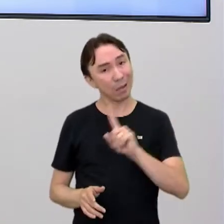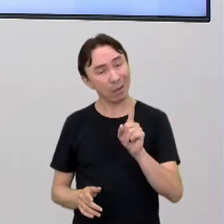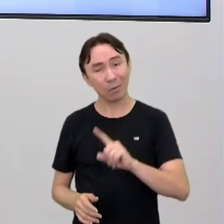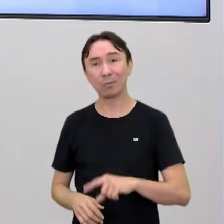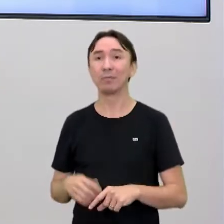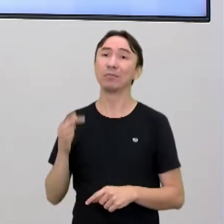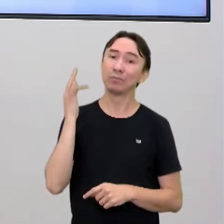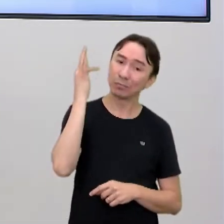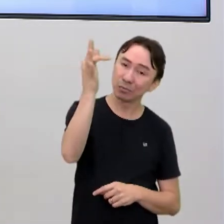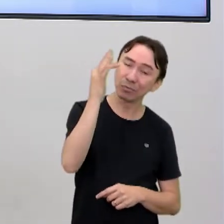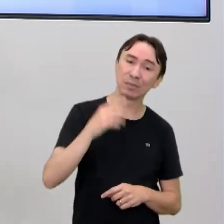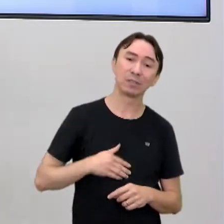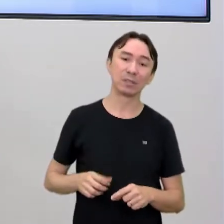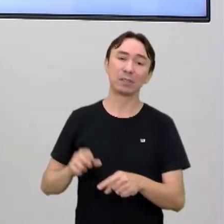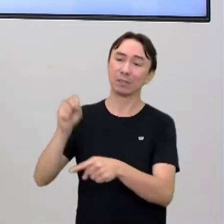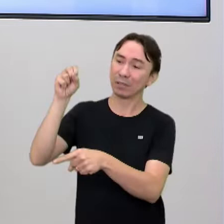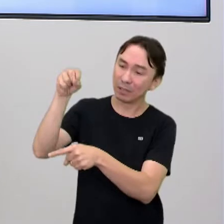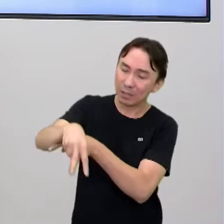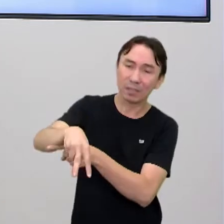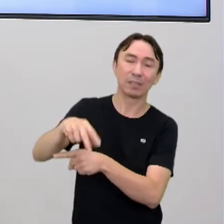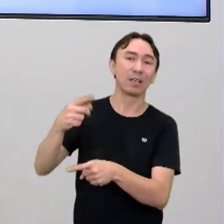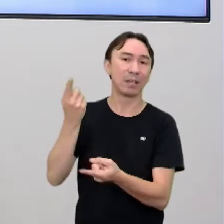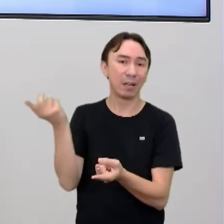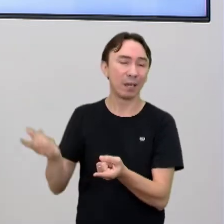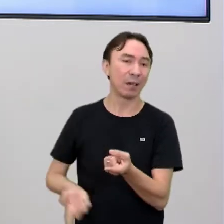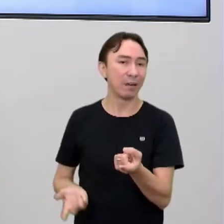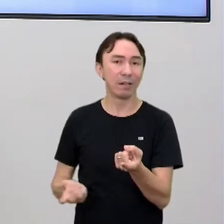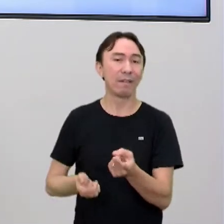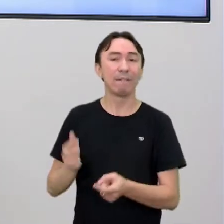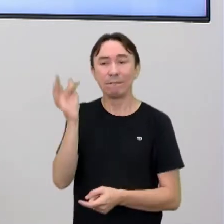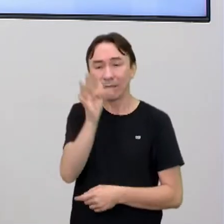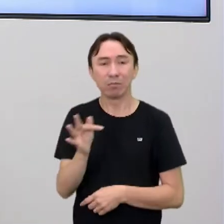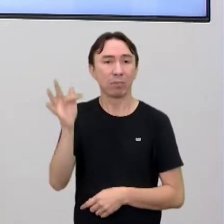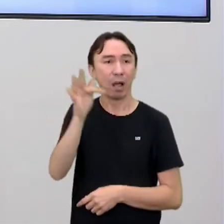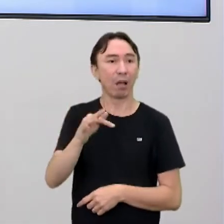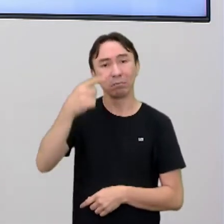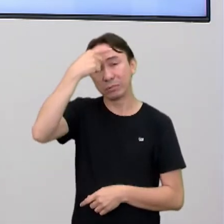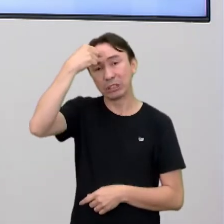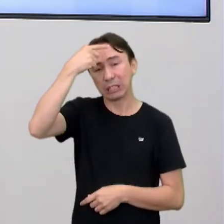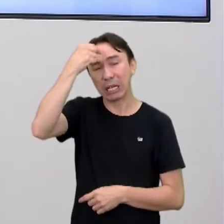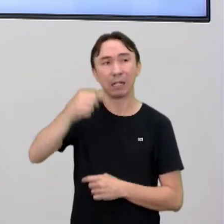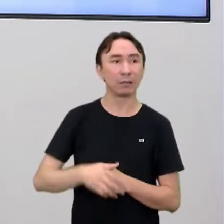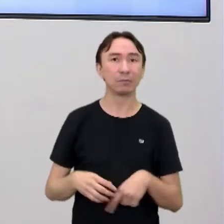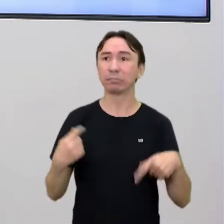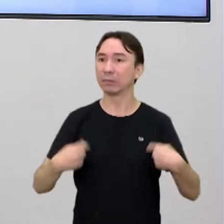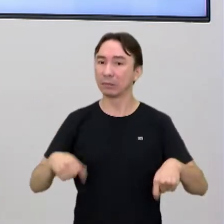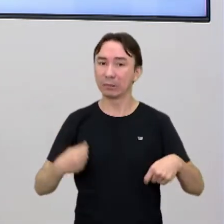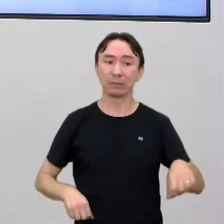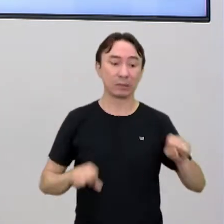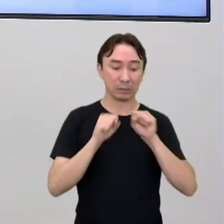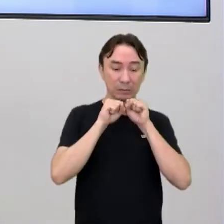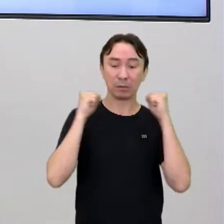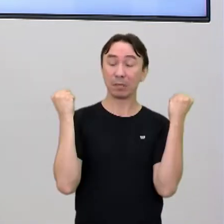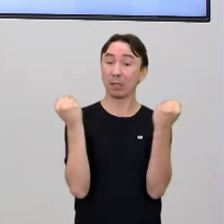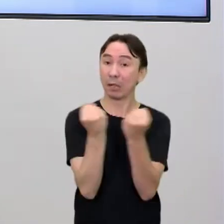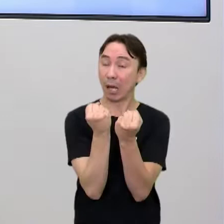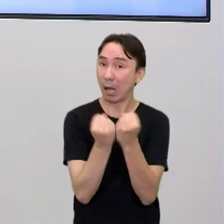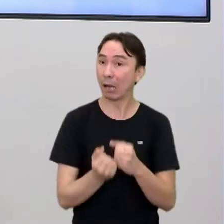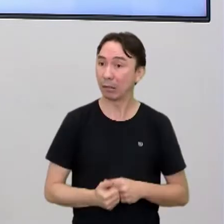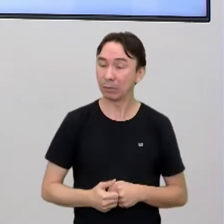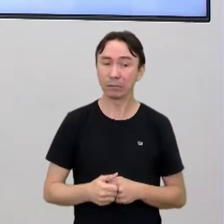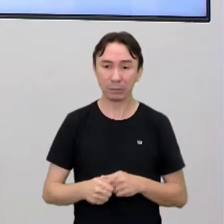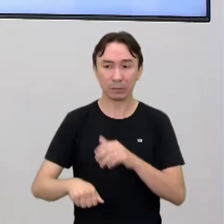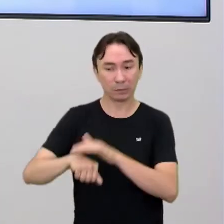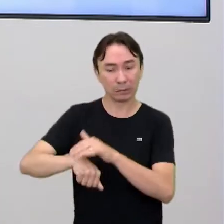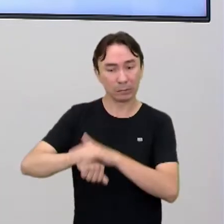faculdade e ter que fazer o seu seminário, ter que fazer as suas pesquisas, quando ele tiver que se envolver